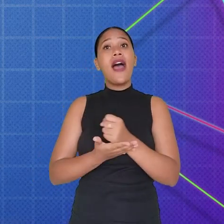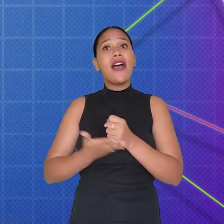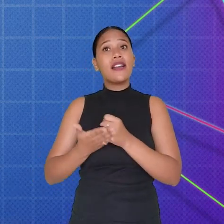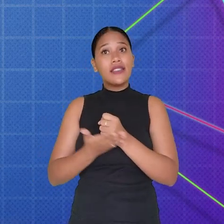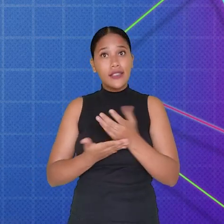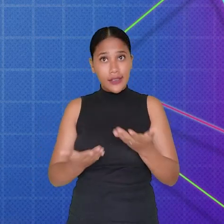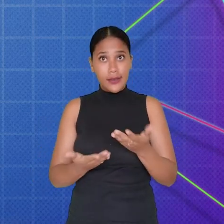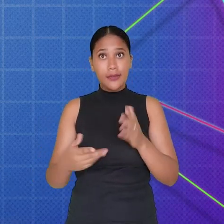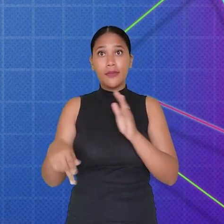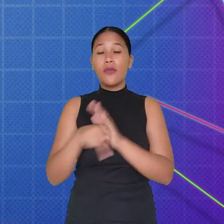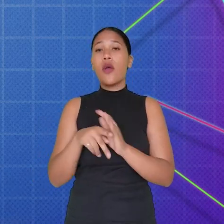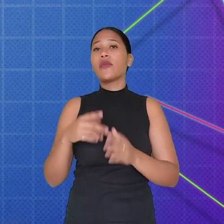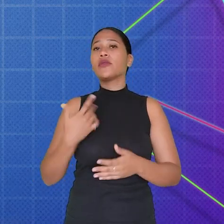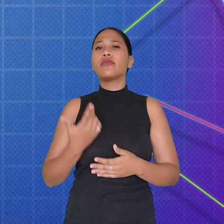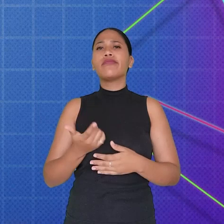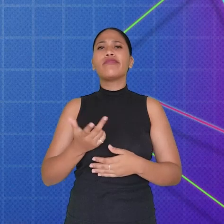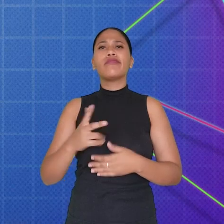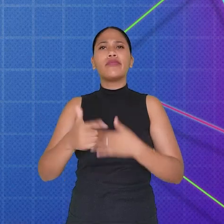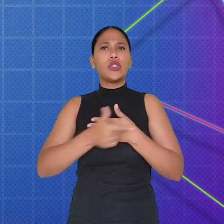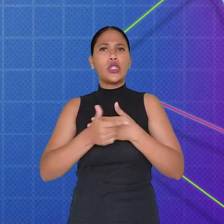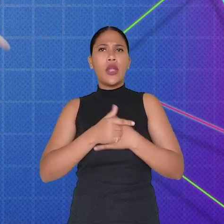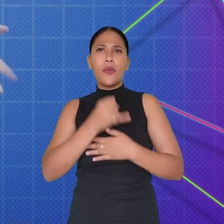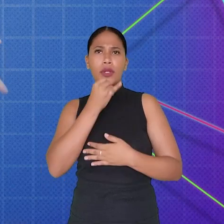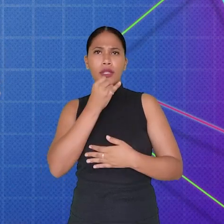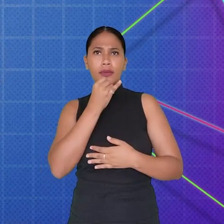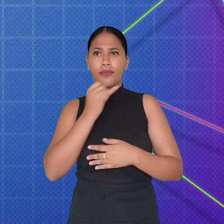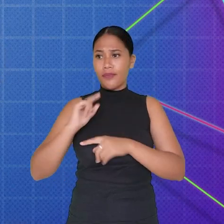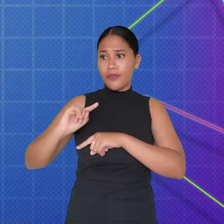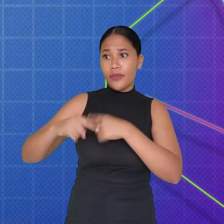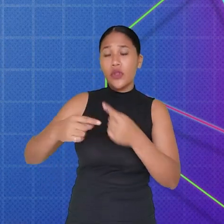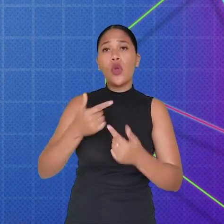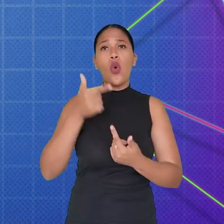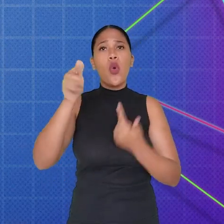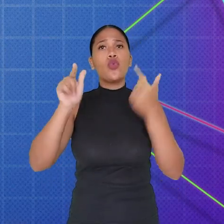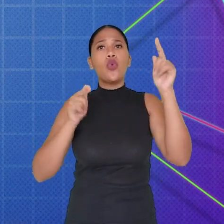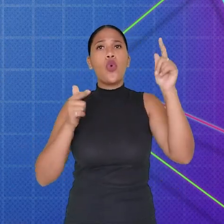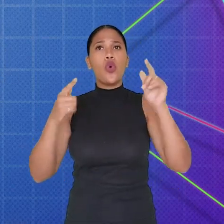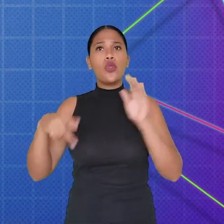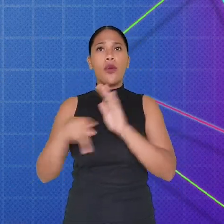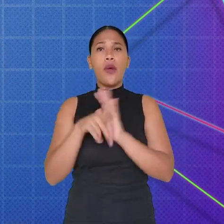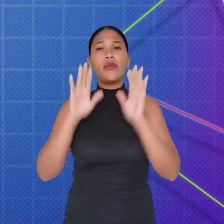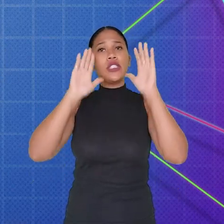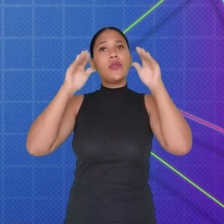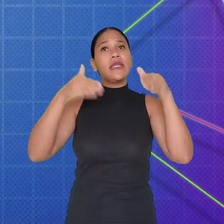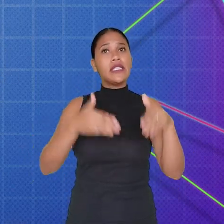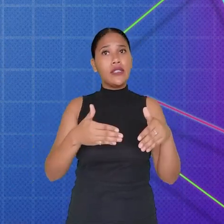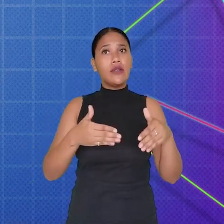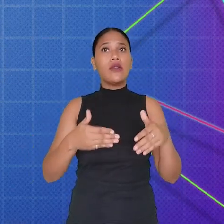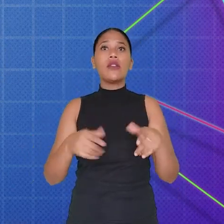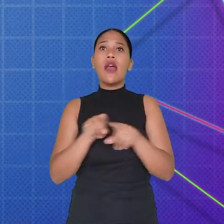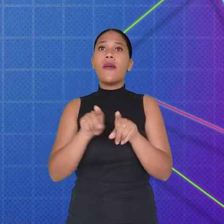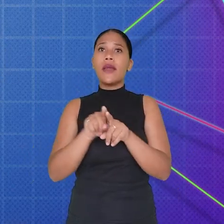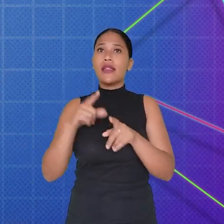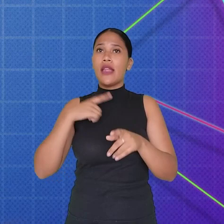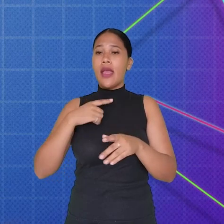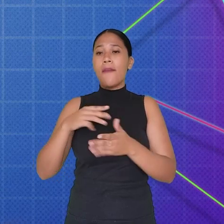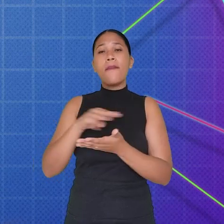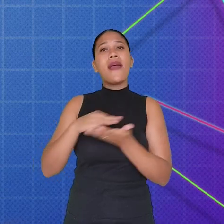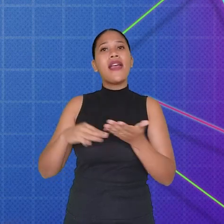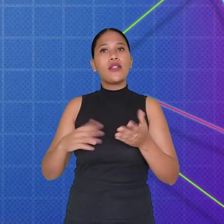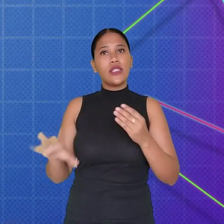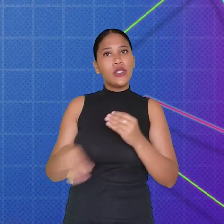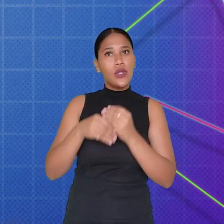base para os personagens, por exemplo, e pode depois derivar outras classes para os personagens específicos com atributos e